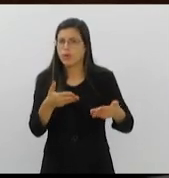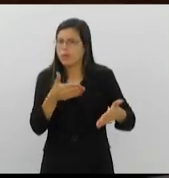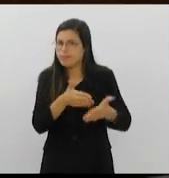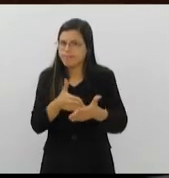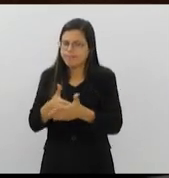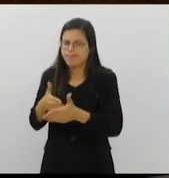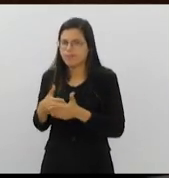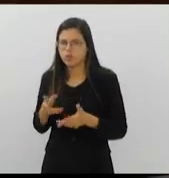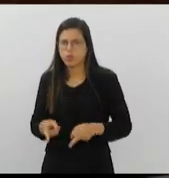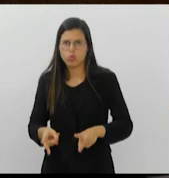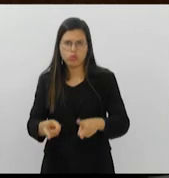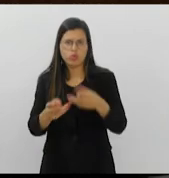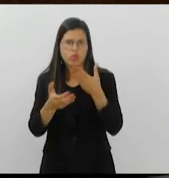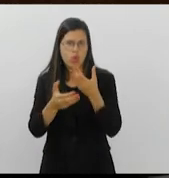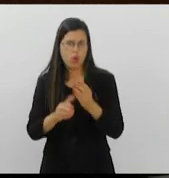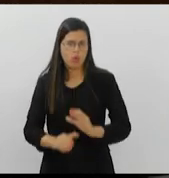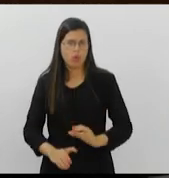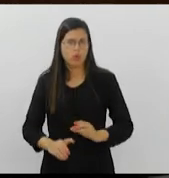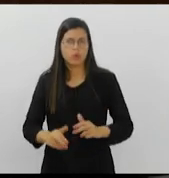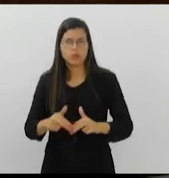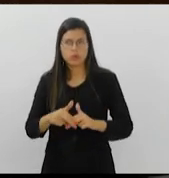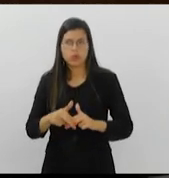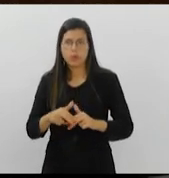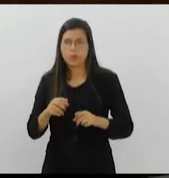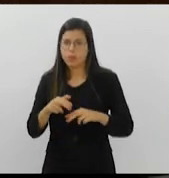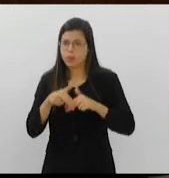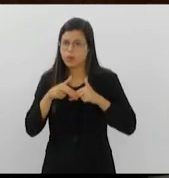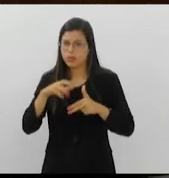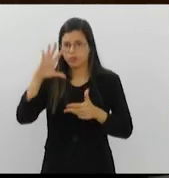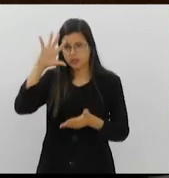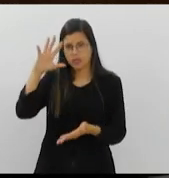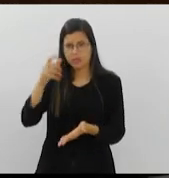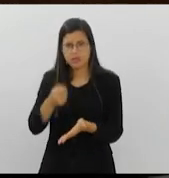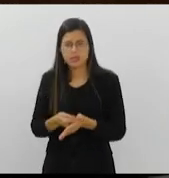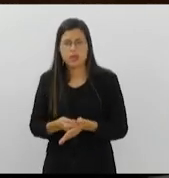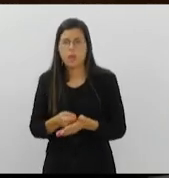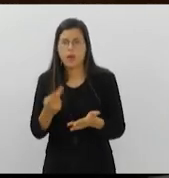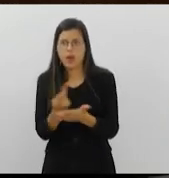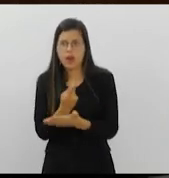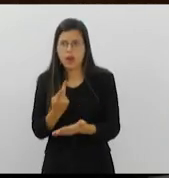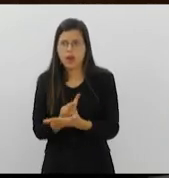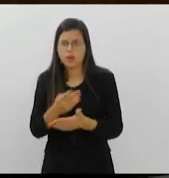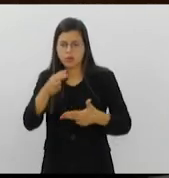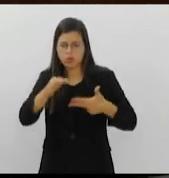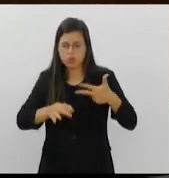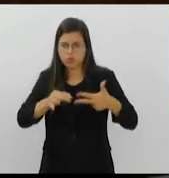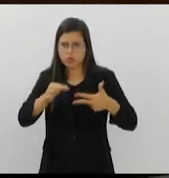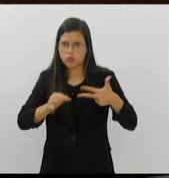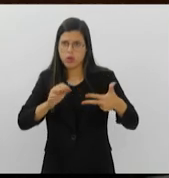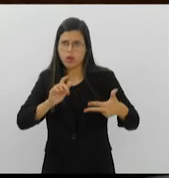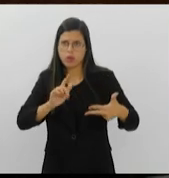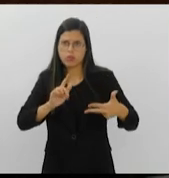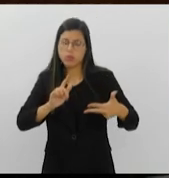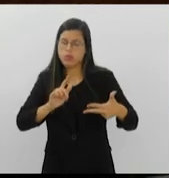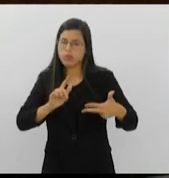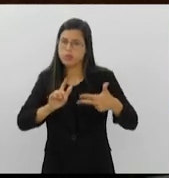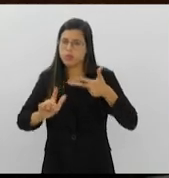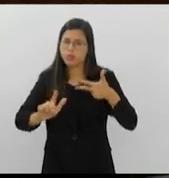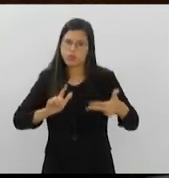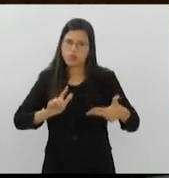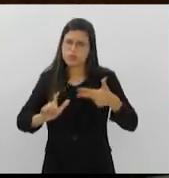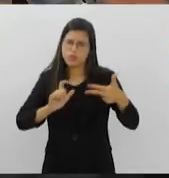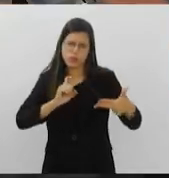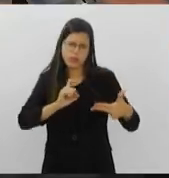de continuar o certame por decisões equivocadas do Judiciário e do Administrativo e do Executivo. Muito obrigado.